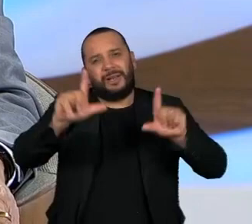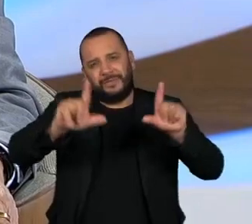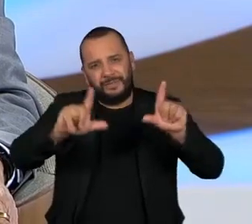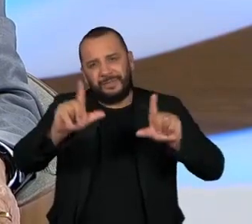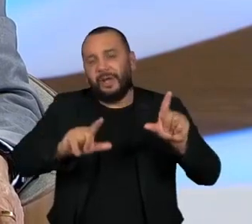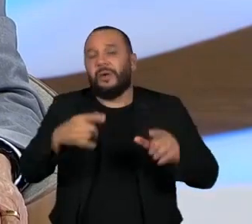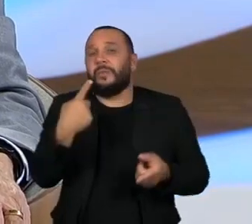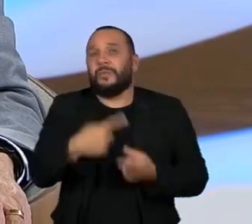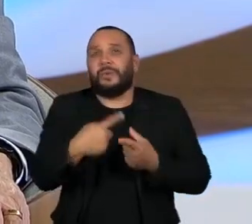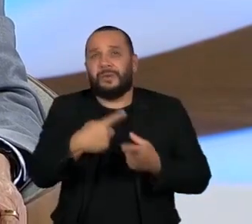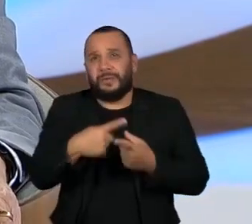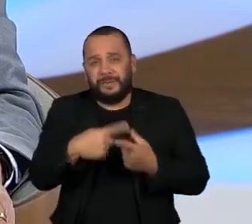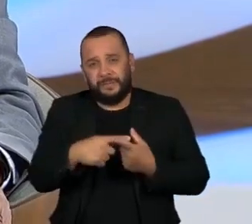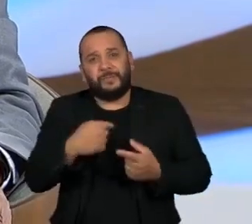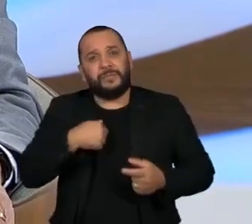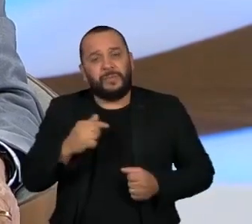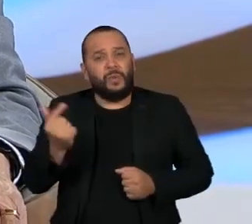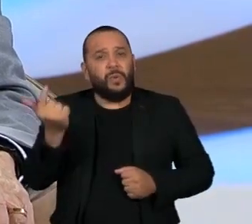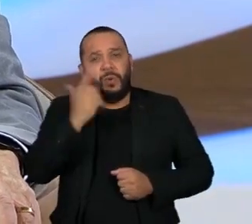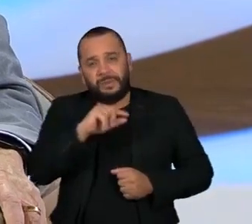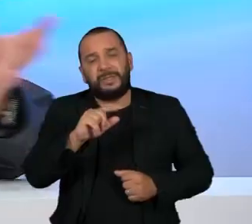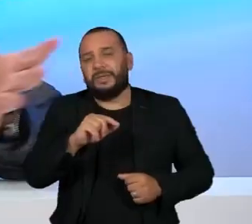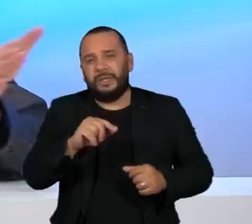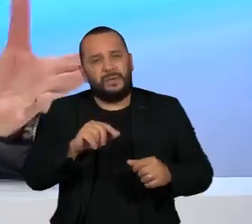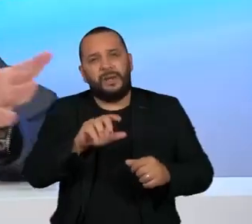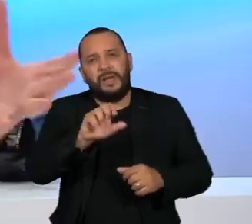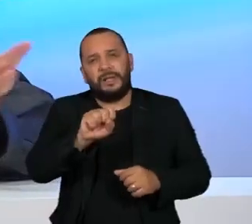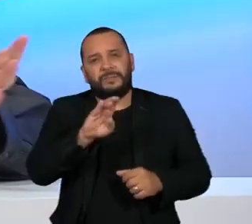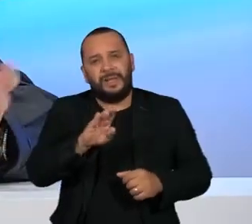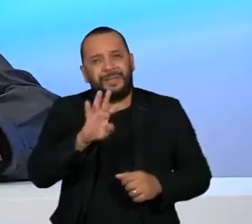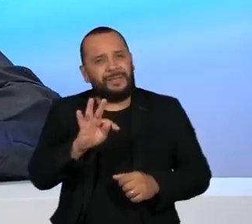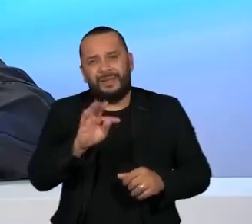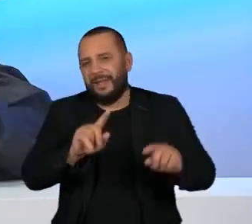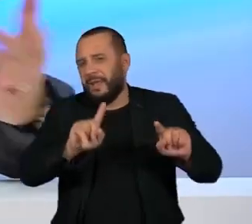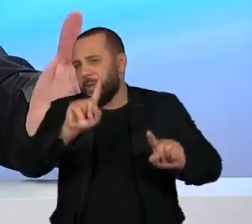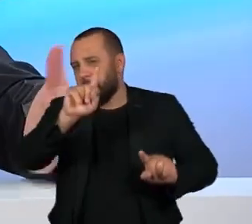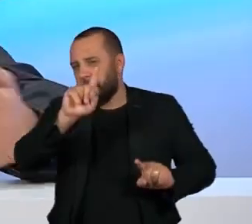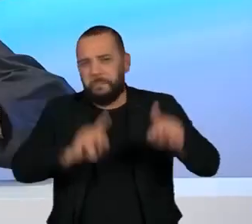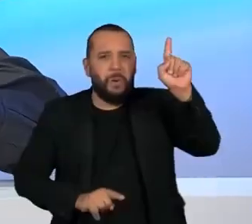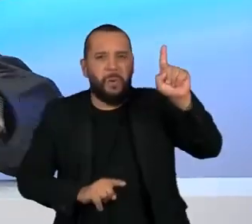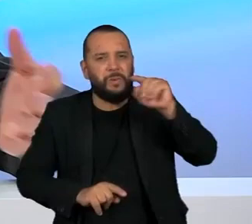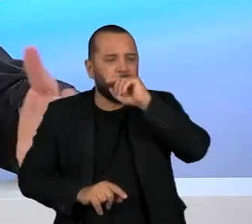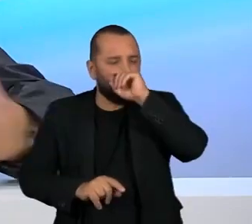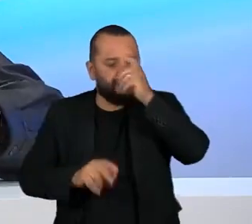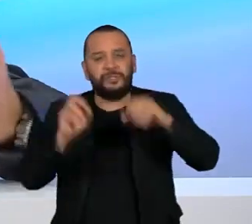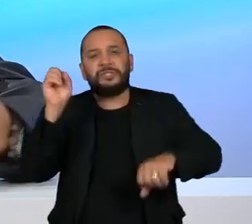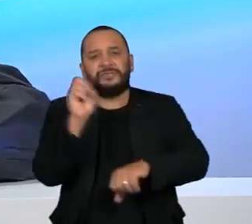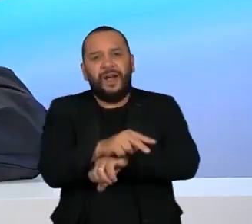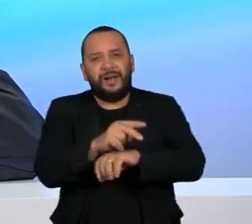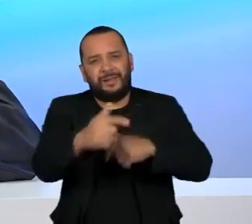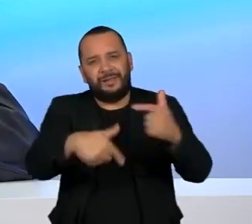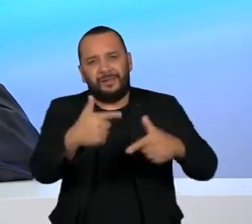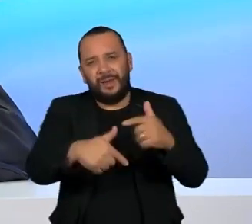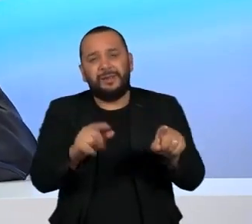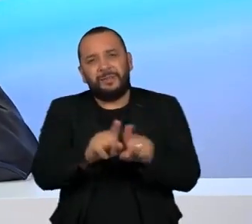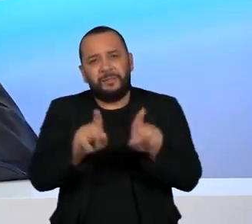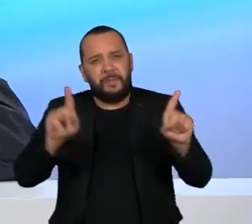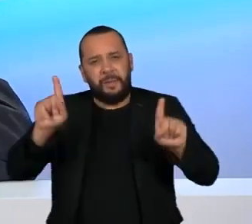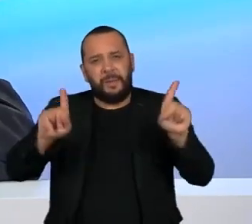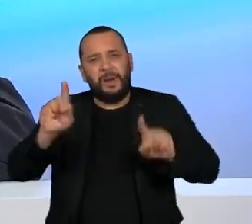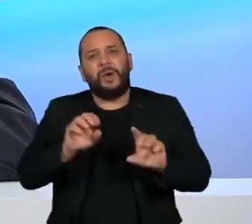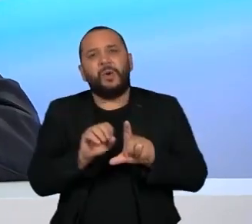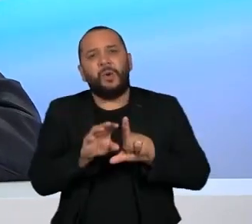consolidou ali uma uma emissora que conseguiu né dar mais empregos e também disputar com a Globo